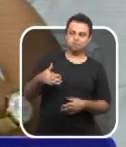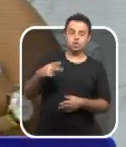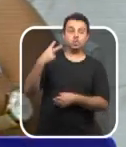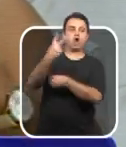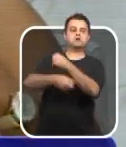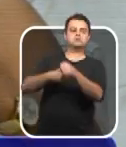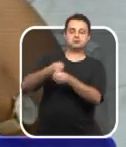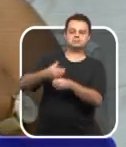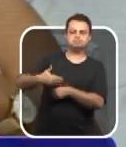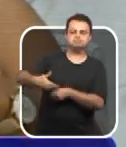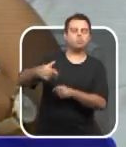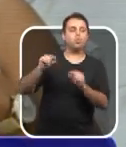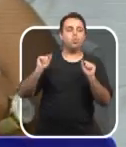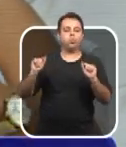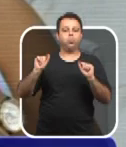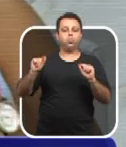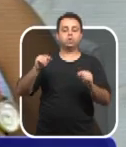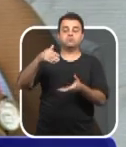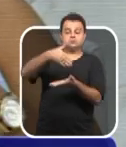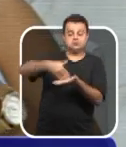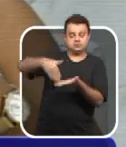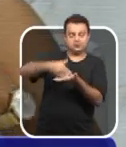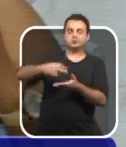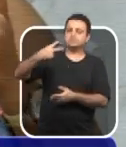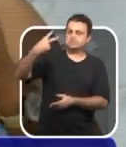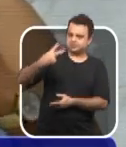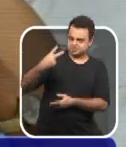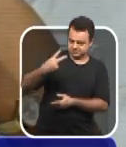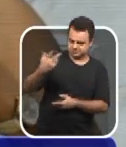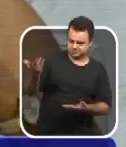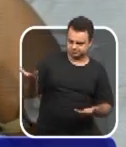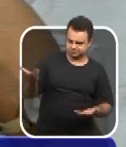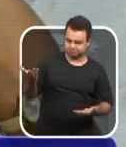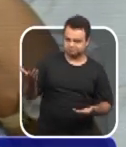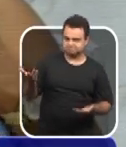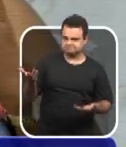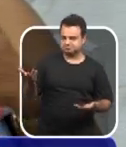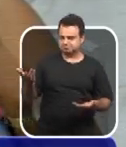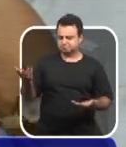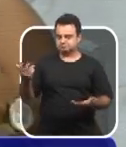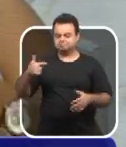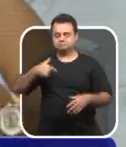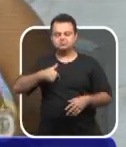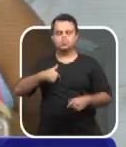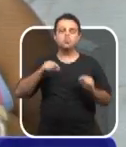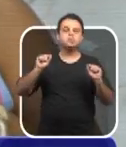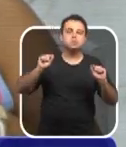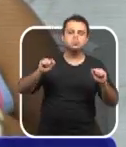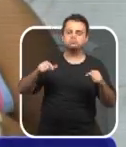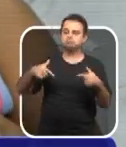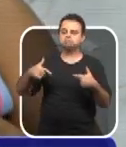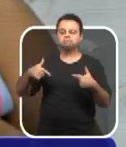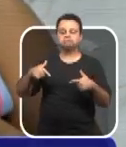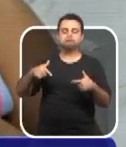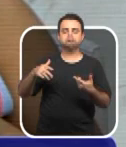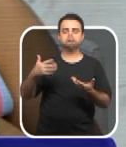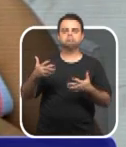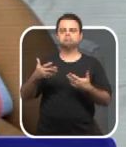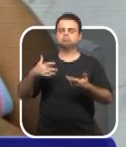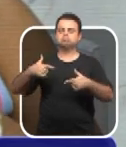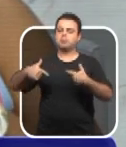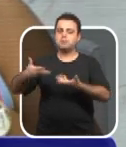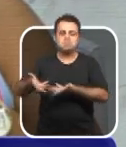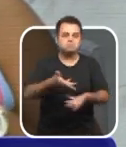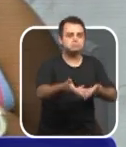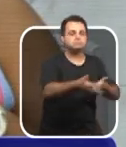anos, tendo a função como segunda secretária, uma vez que eu comecei a desempenhar bem o trabalho na mesa e